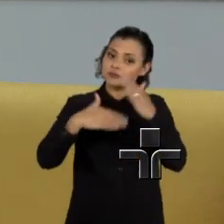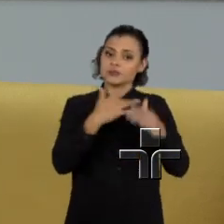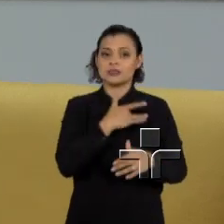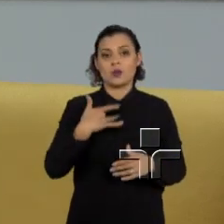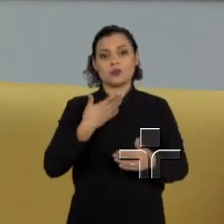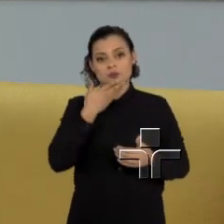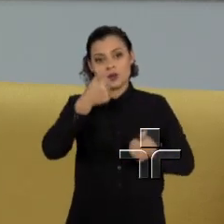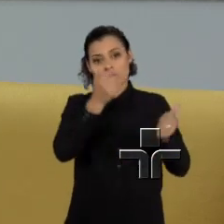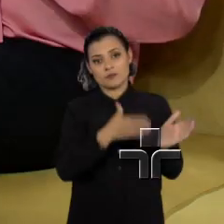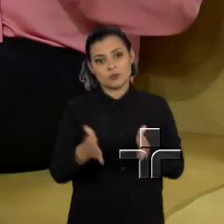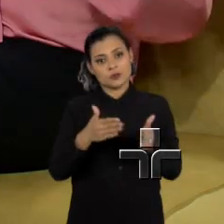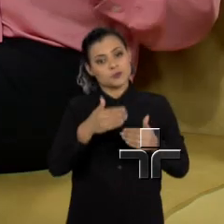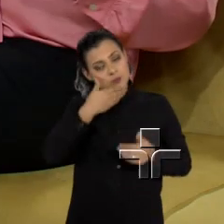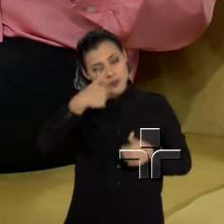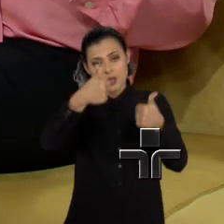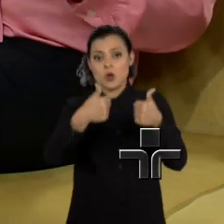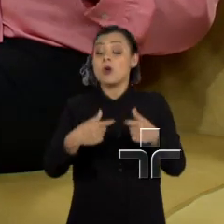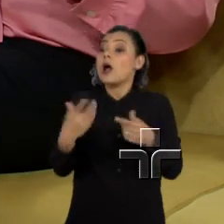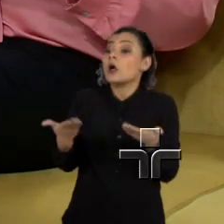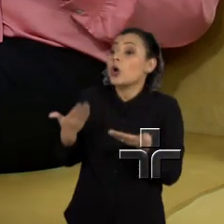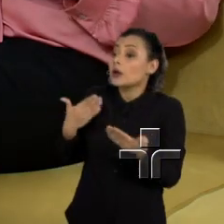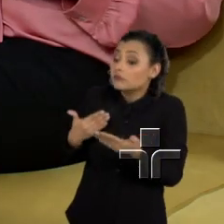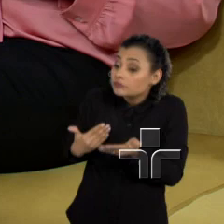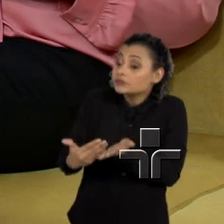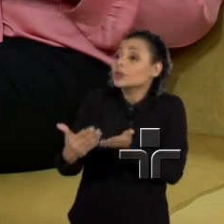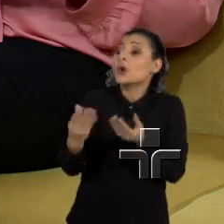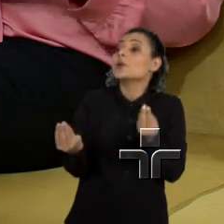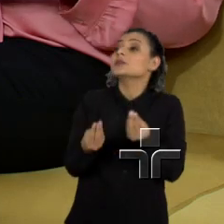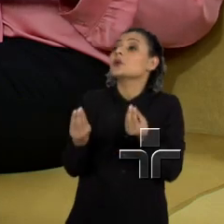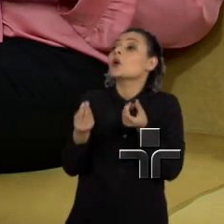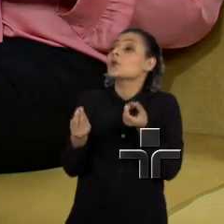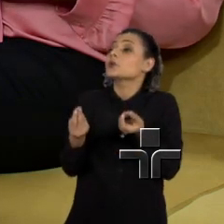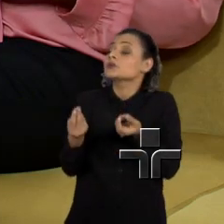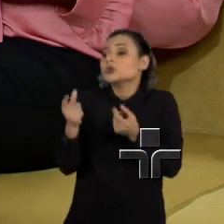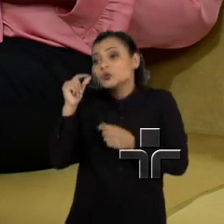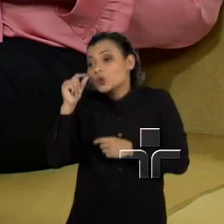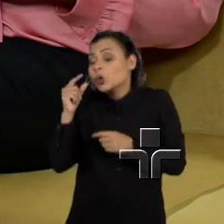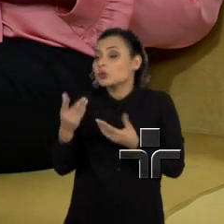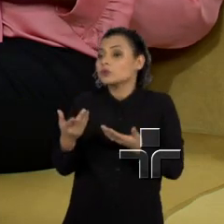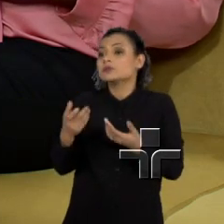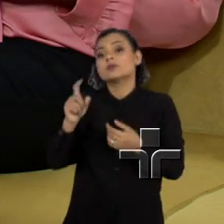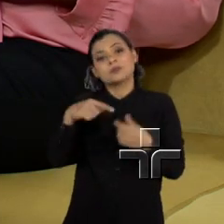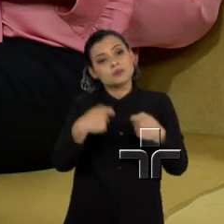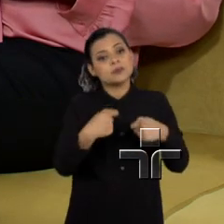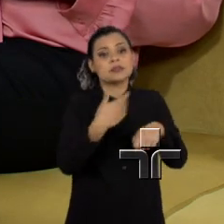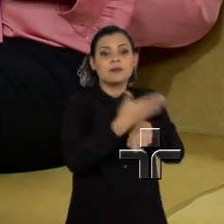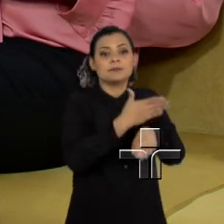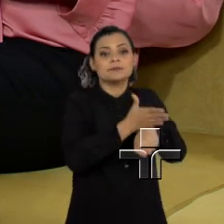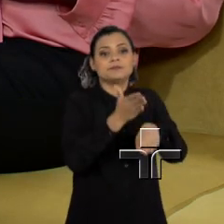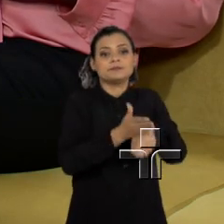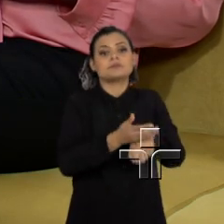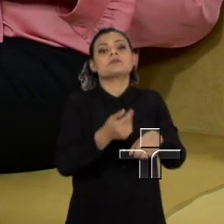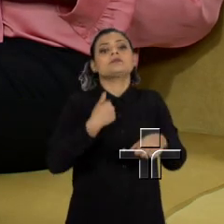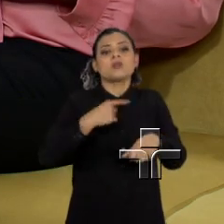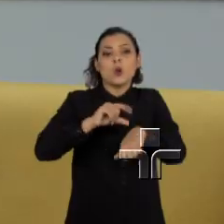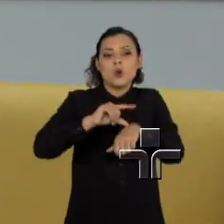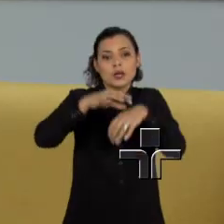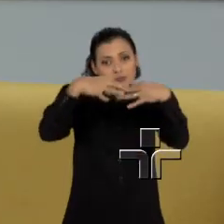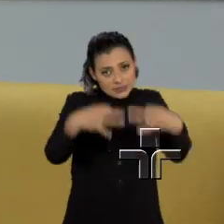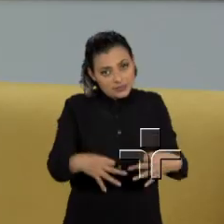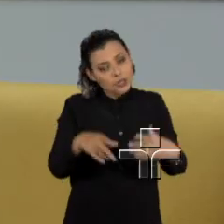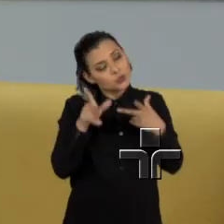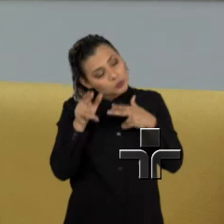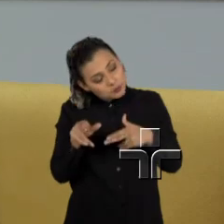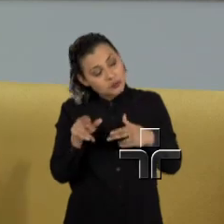mundo vai viver melhor. E o primeiro passo para tentar regularizar o sono, qual seria? Regularidade. Tentar dormir sempre no mesmo horário,